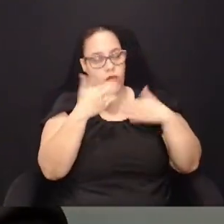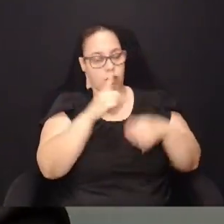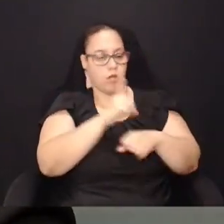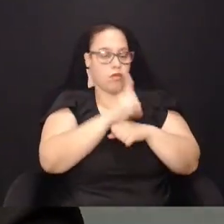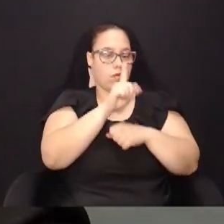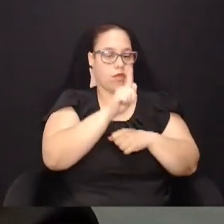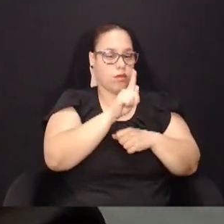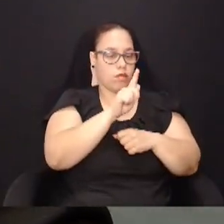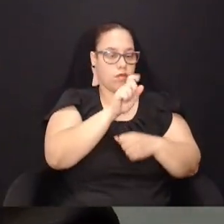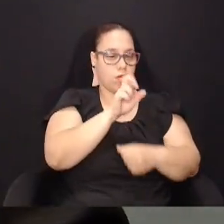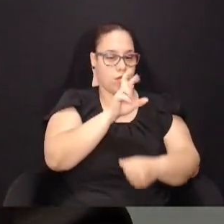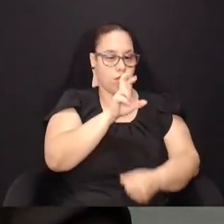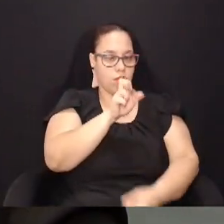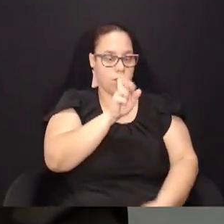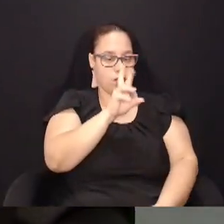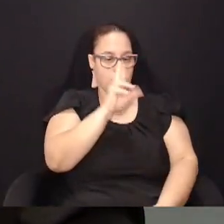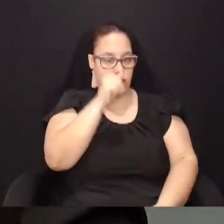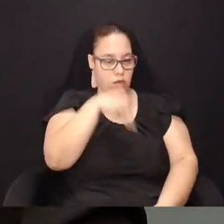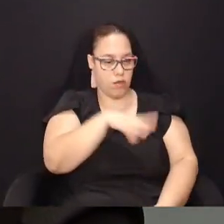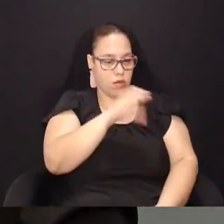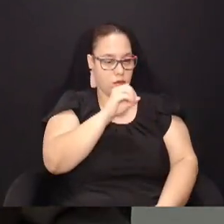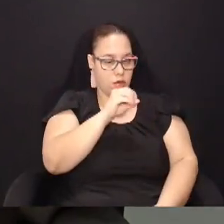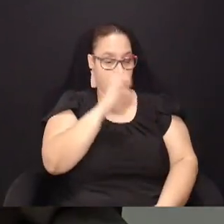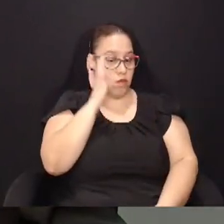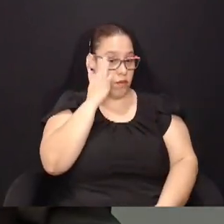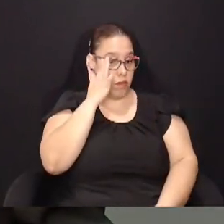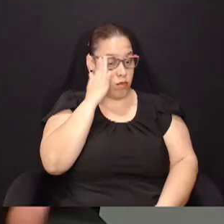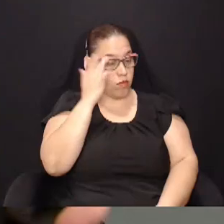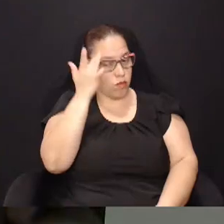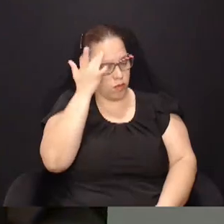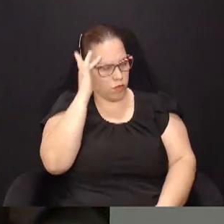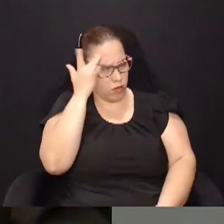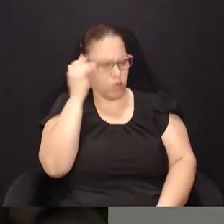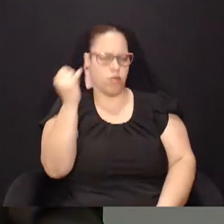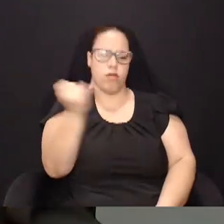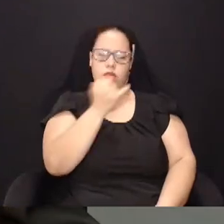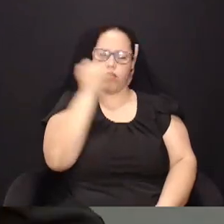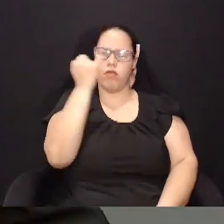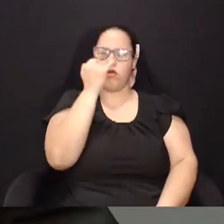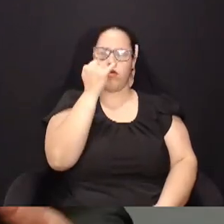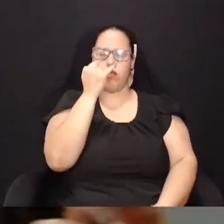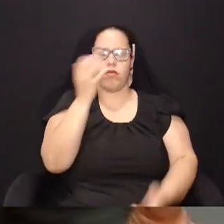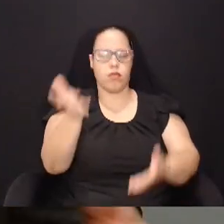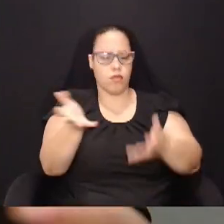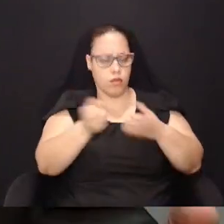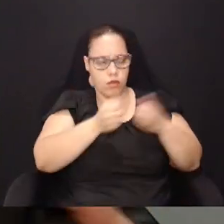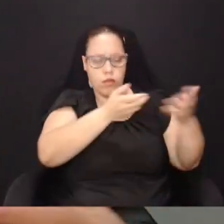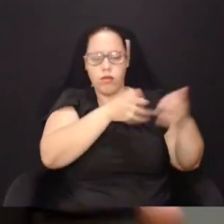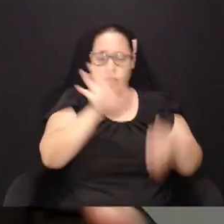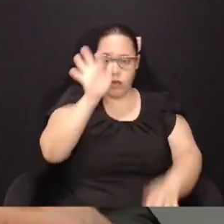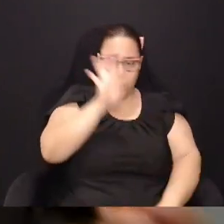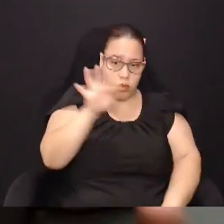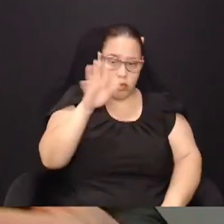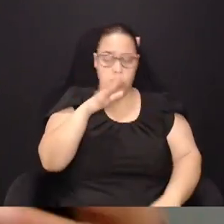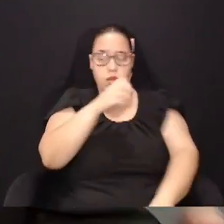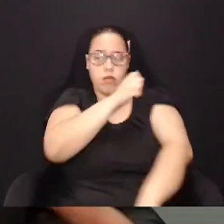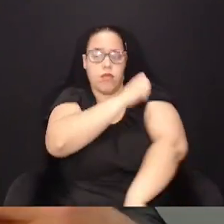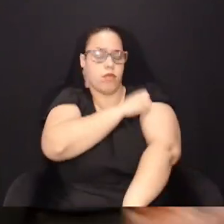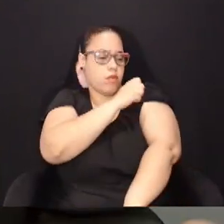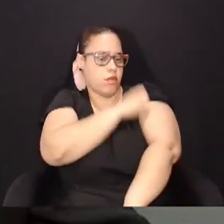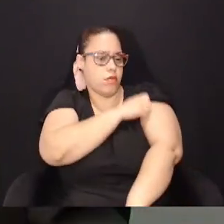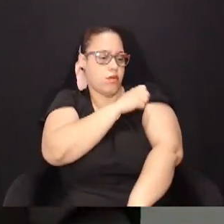diretor-geral do Tribunal de Contas do Estado. Ele acha importante, inclusive, que a gente convide universidades, estudantes de várias especialidades,